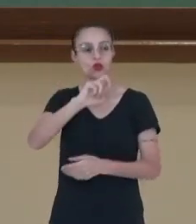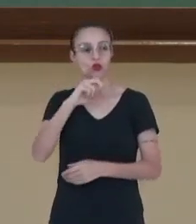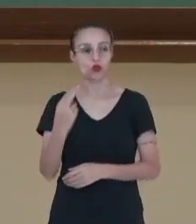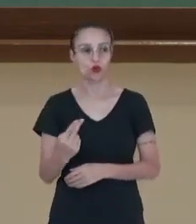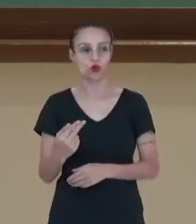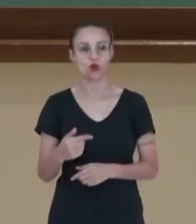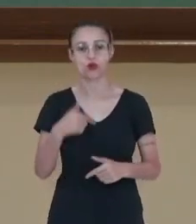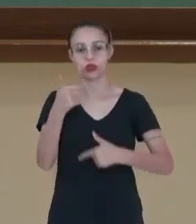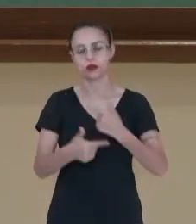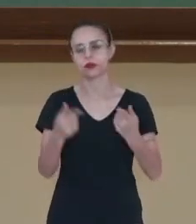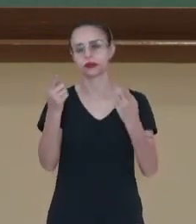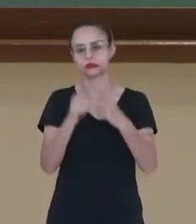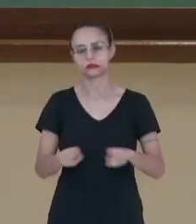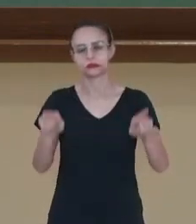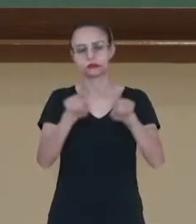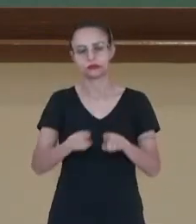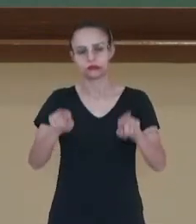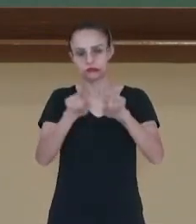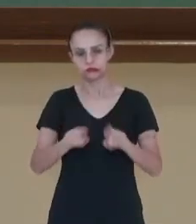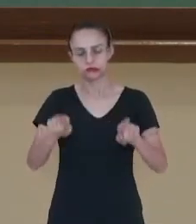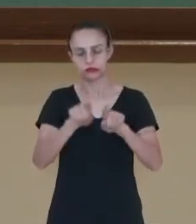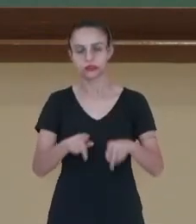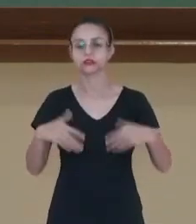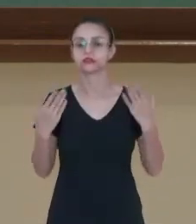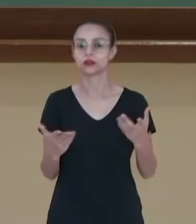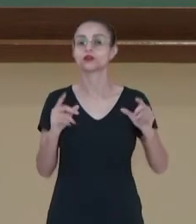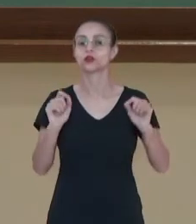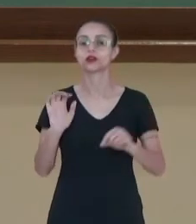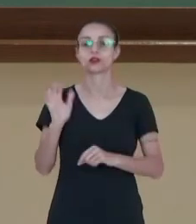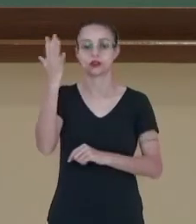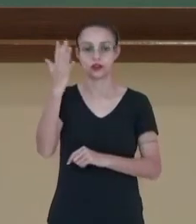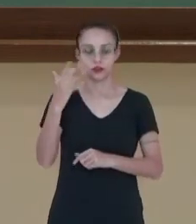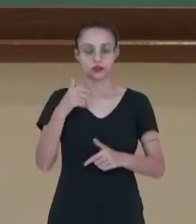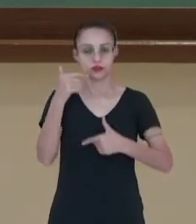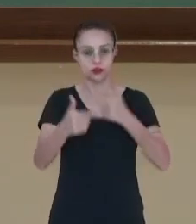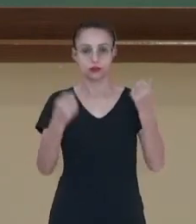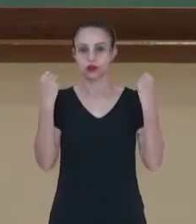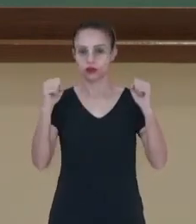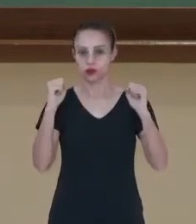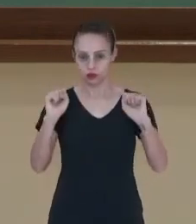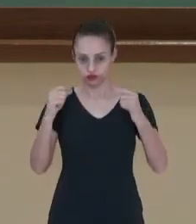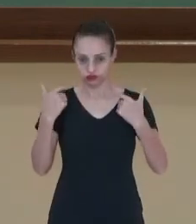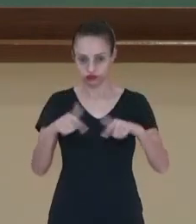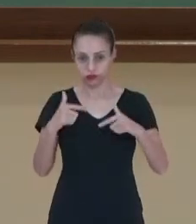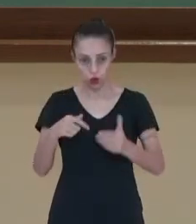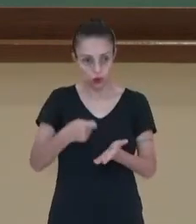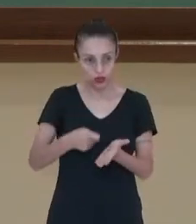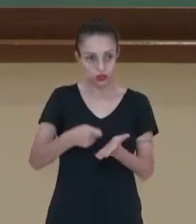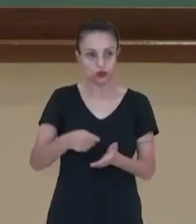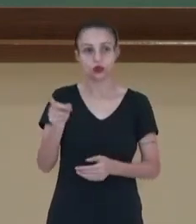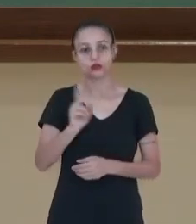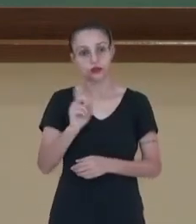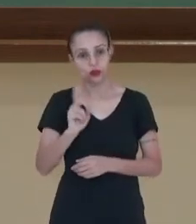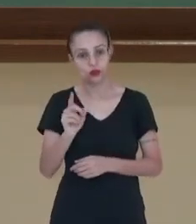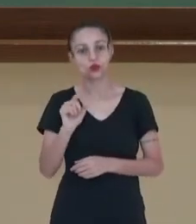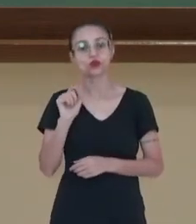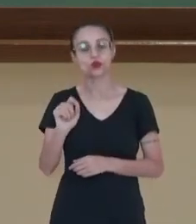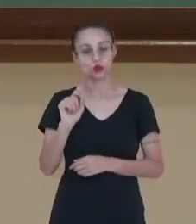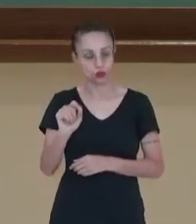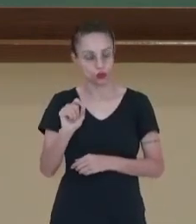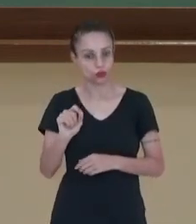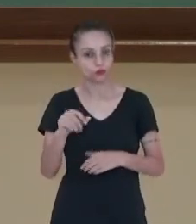trabalhos repetitivos. Então, o que acontece? Foi feita a ginástica laboral, mas não é obrigatório. Então,